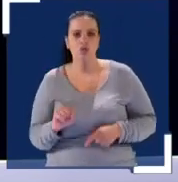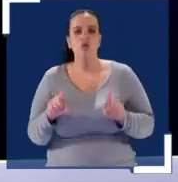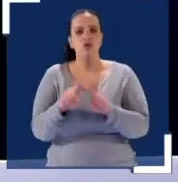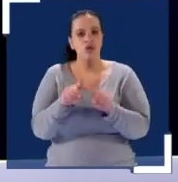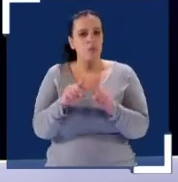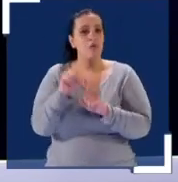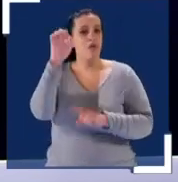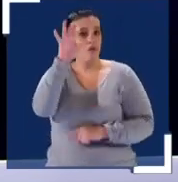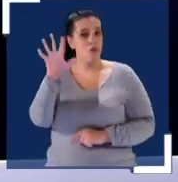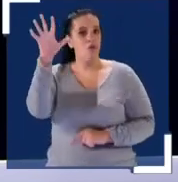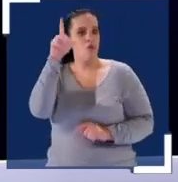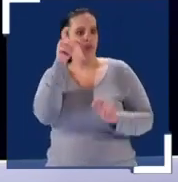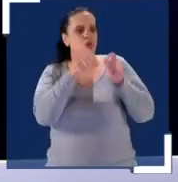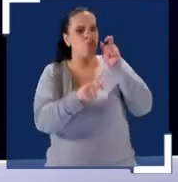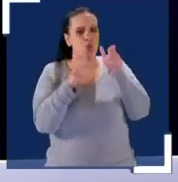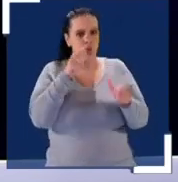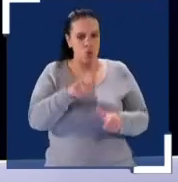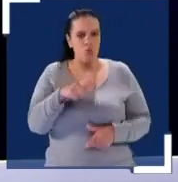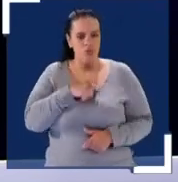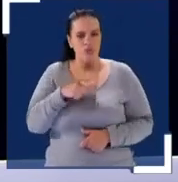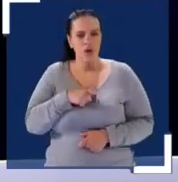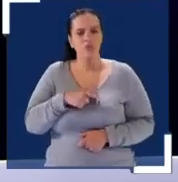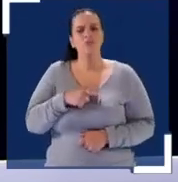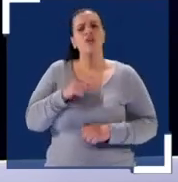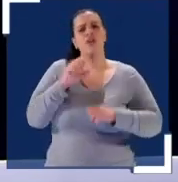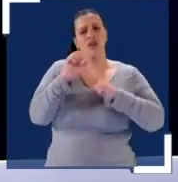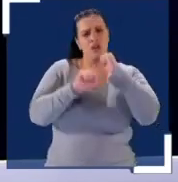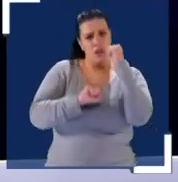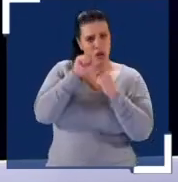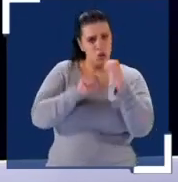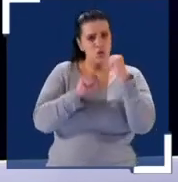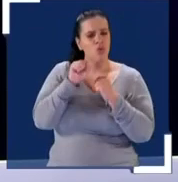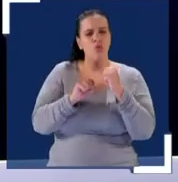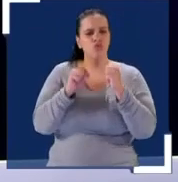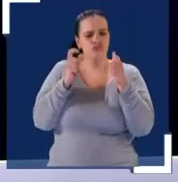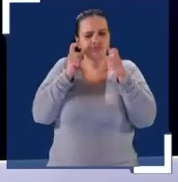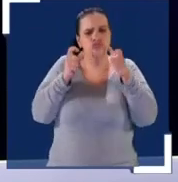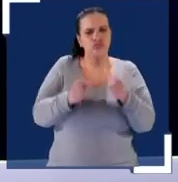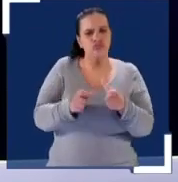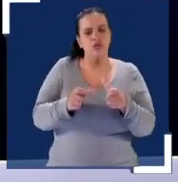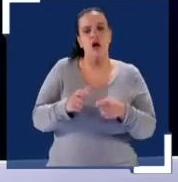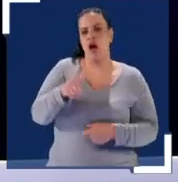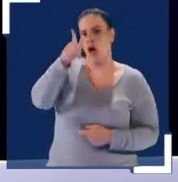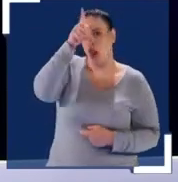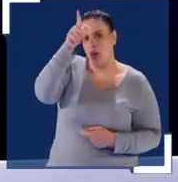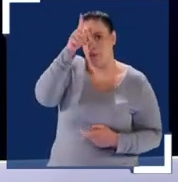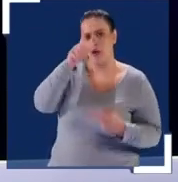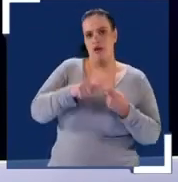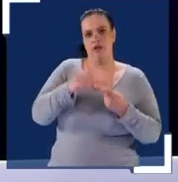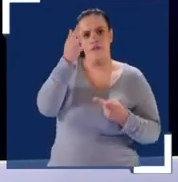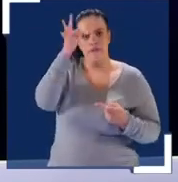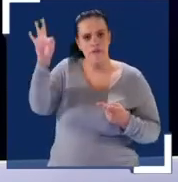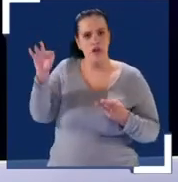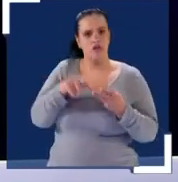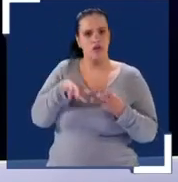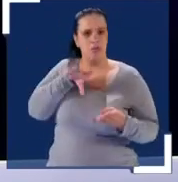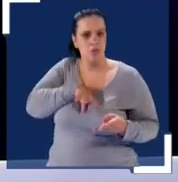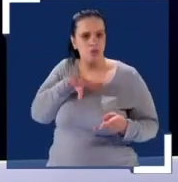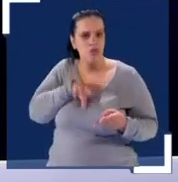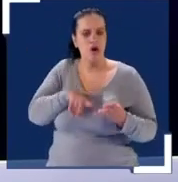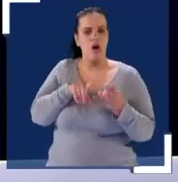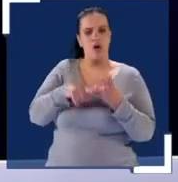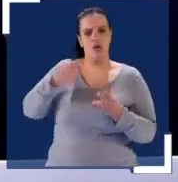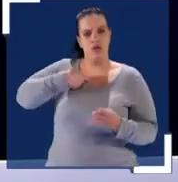investidores europeus, principalmente. O setor de indústria entusiasma e motiva investidores da Alemanha, da França, de Portugal,